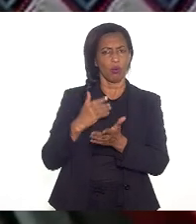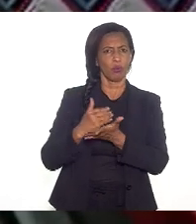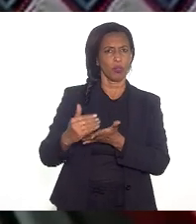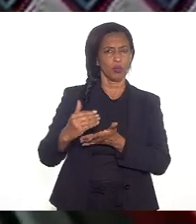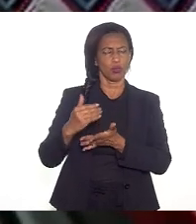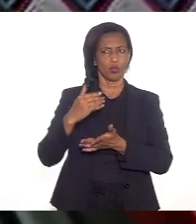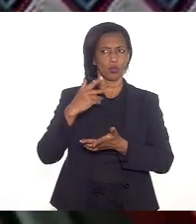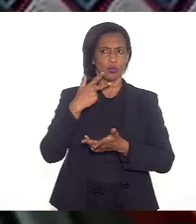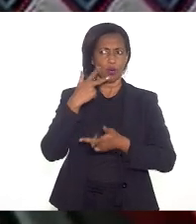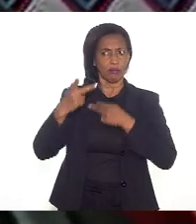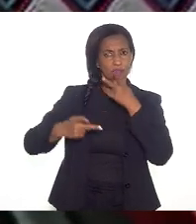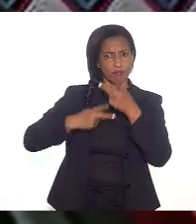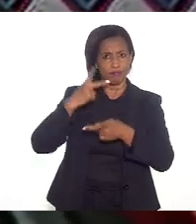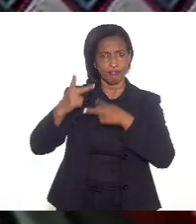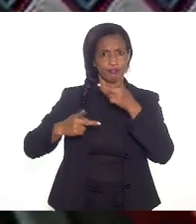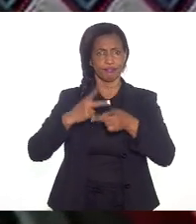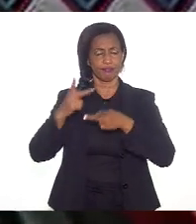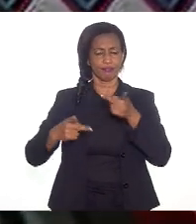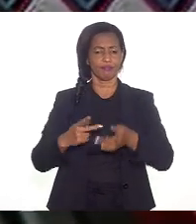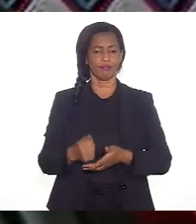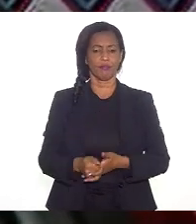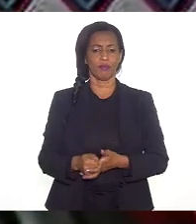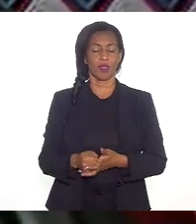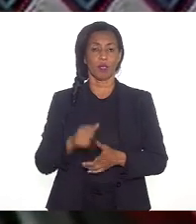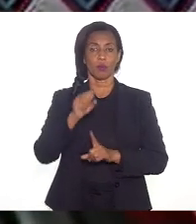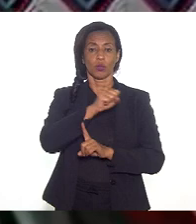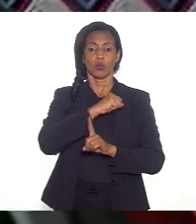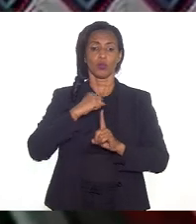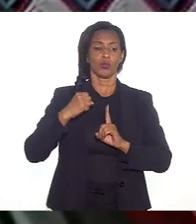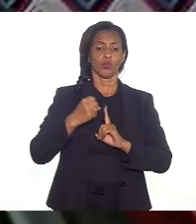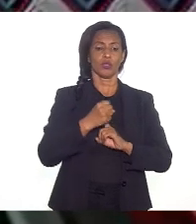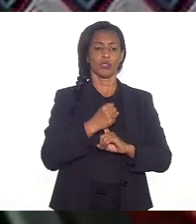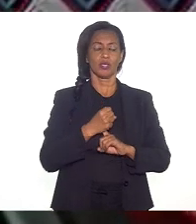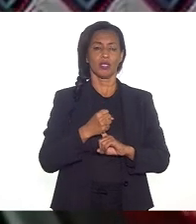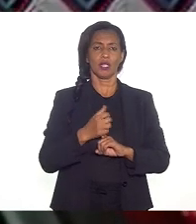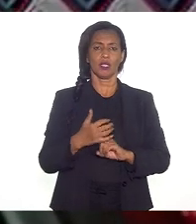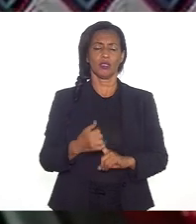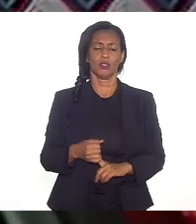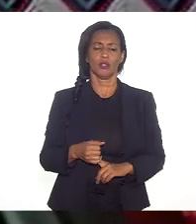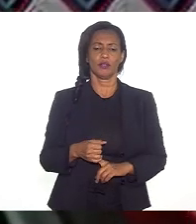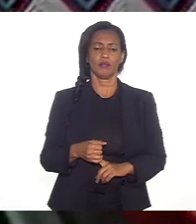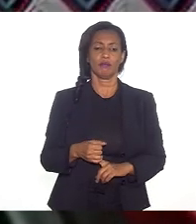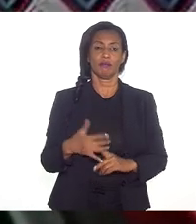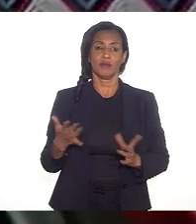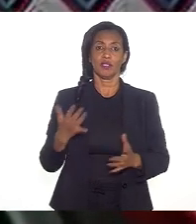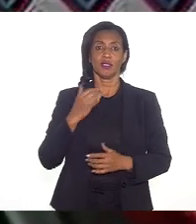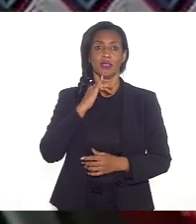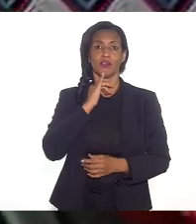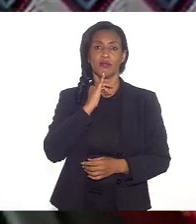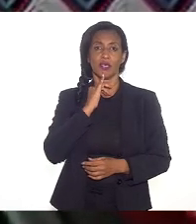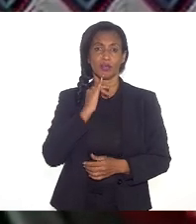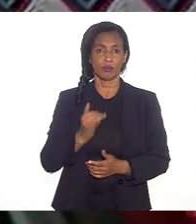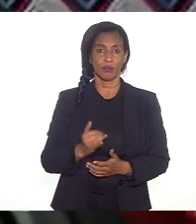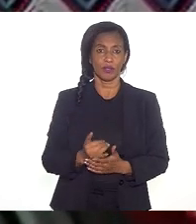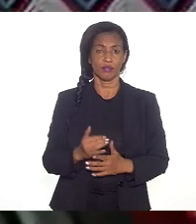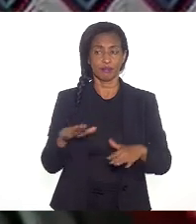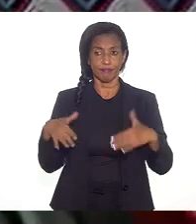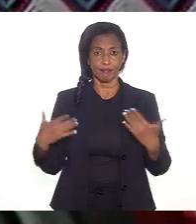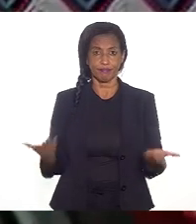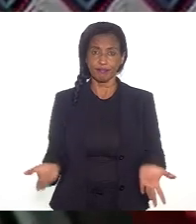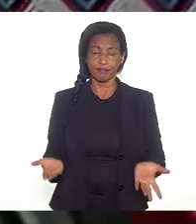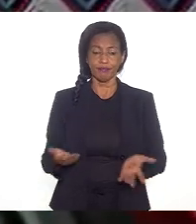a sua intervenção, uma sociedade que, infelizmente,